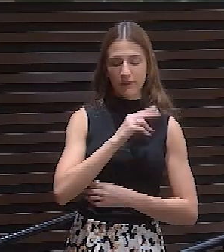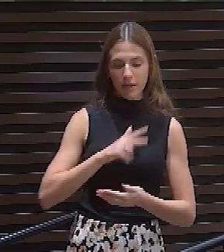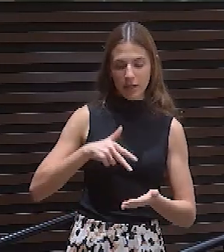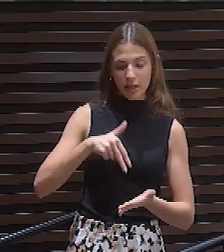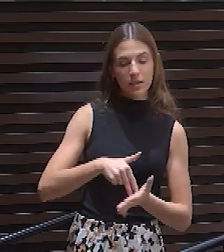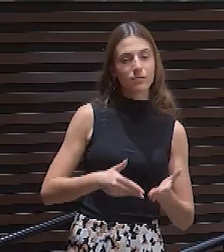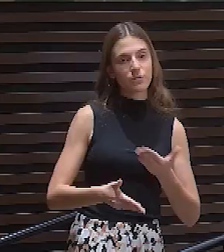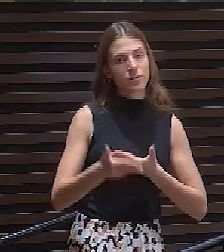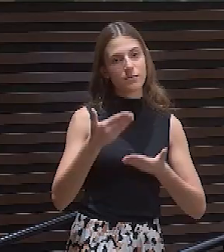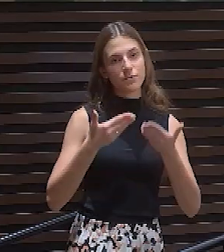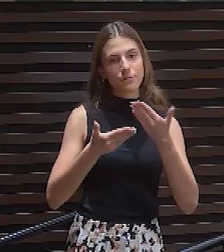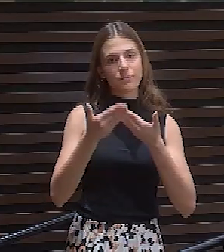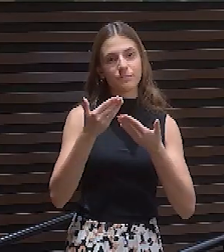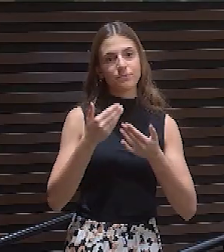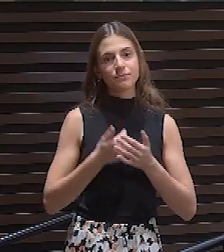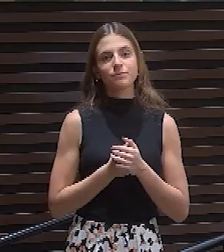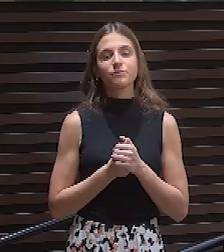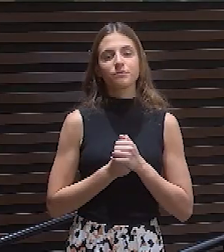ressurreição.